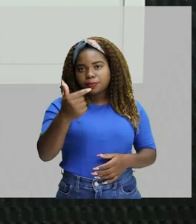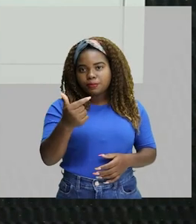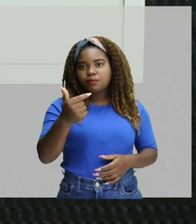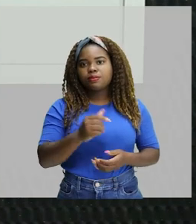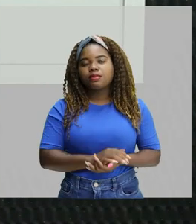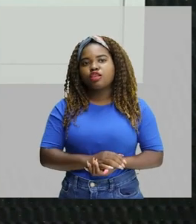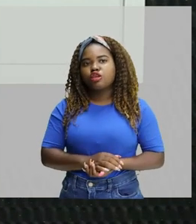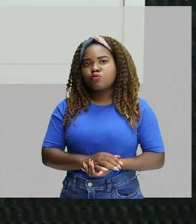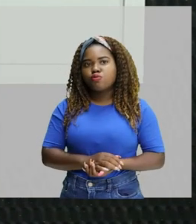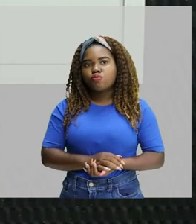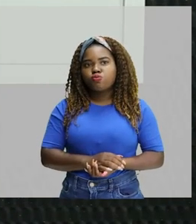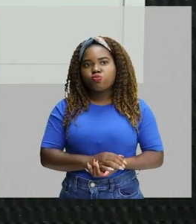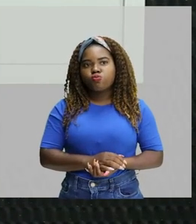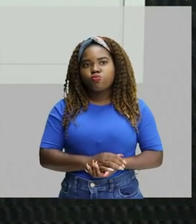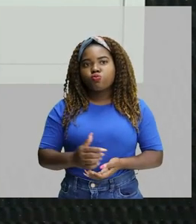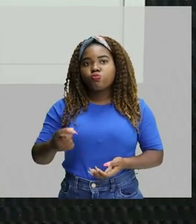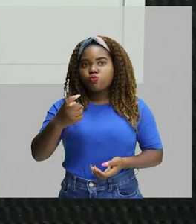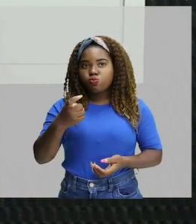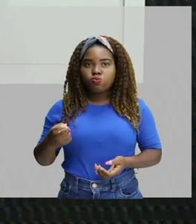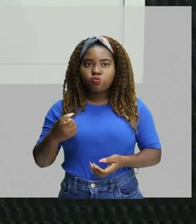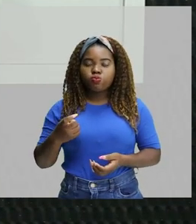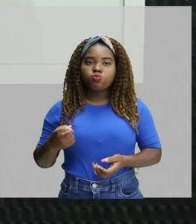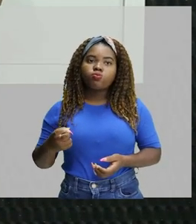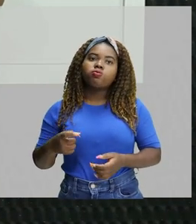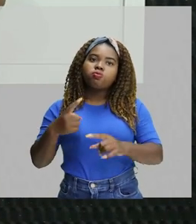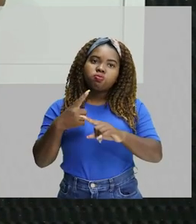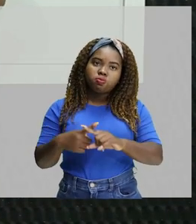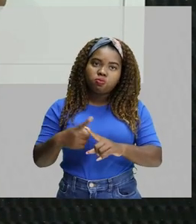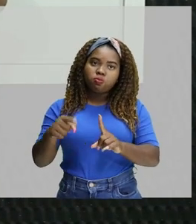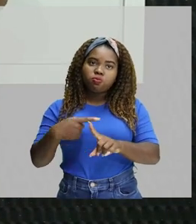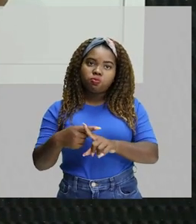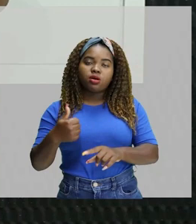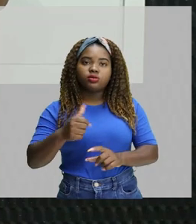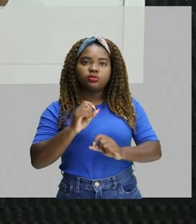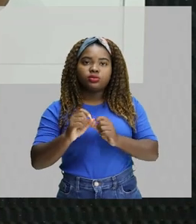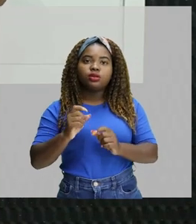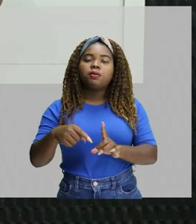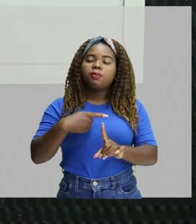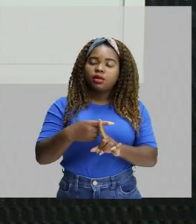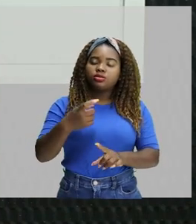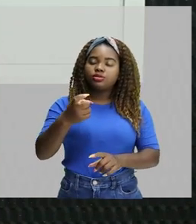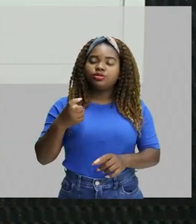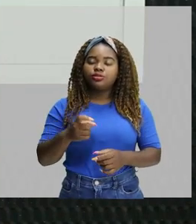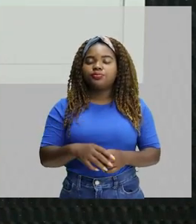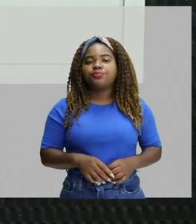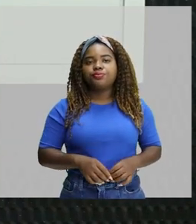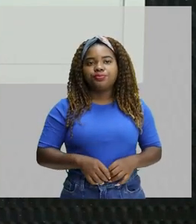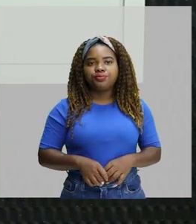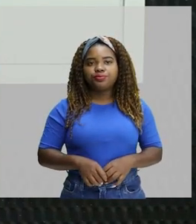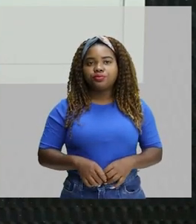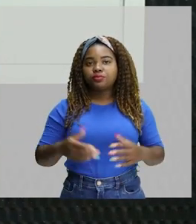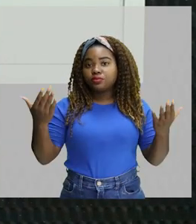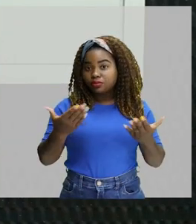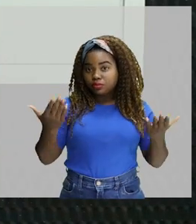qu x m + 1 vai dar + x certinho